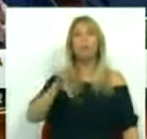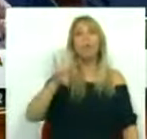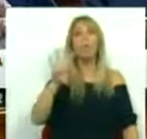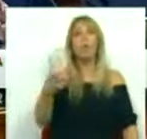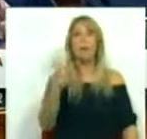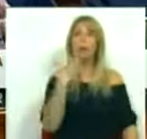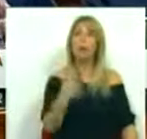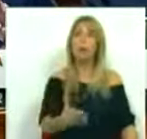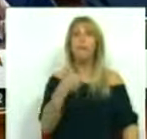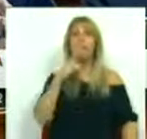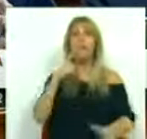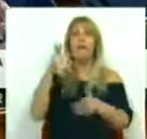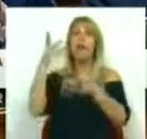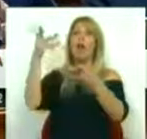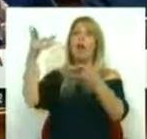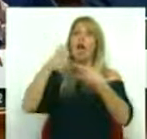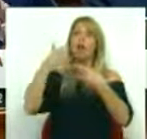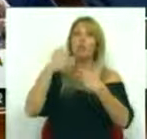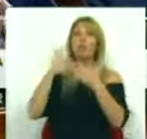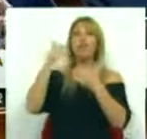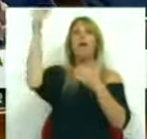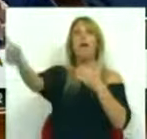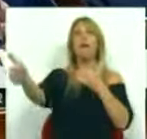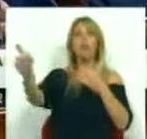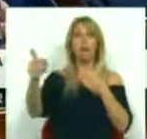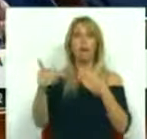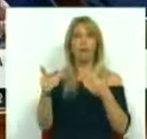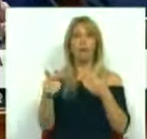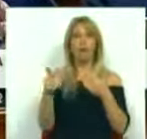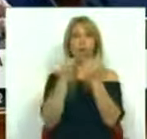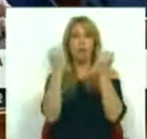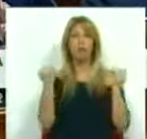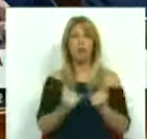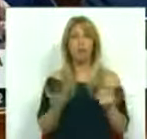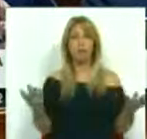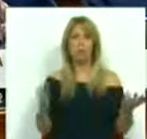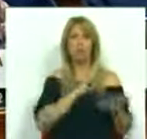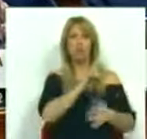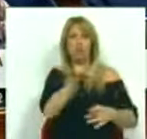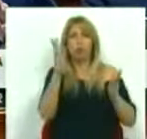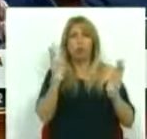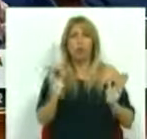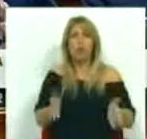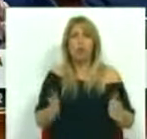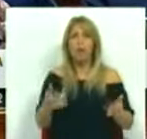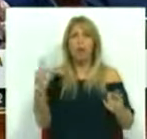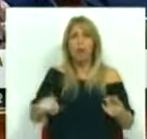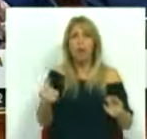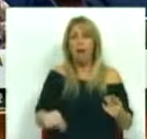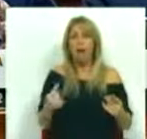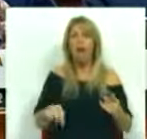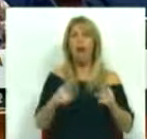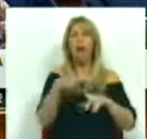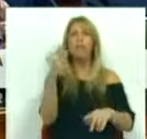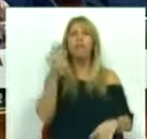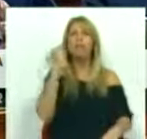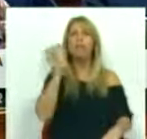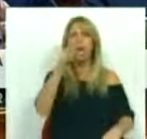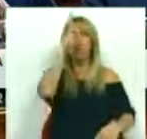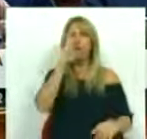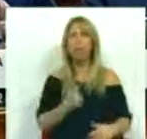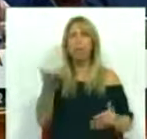à ajuda financeira externa internacional. Os senhores tiveram 13 anos à frente do país. E, aliás, a forma até como se dirigiram ao